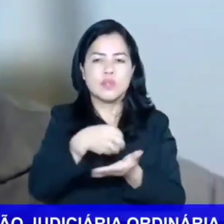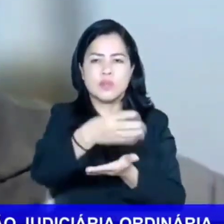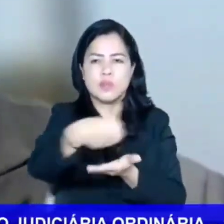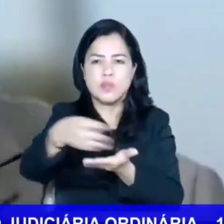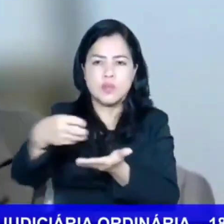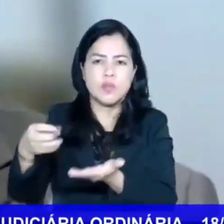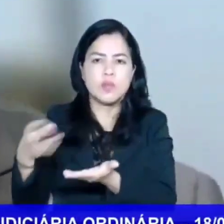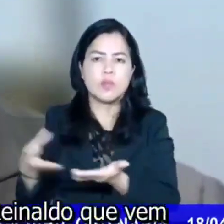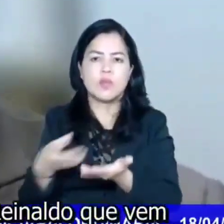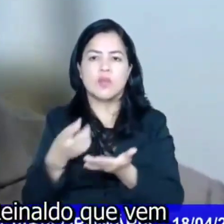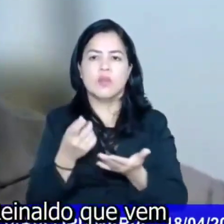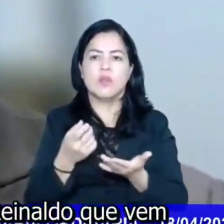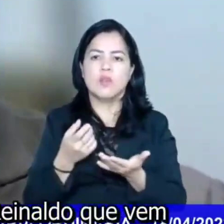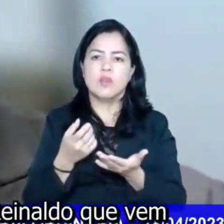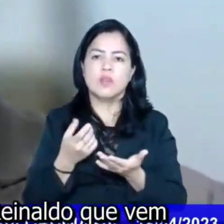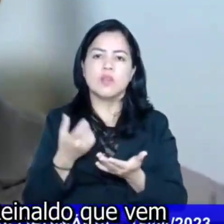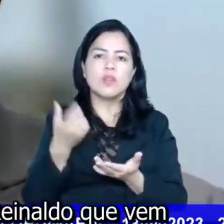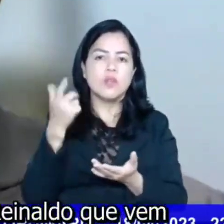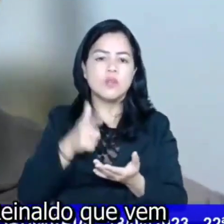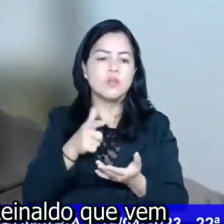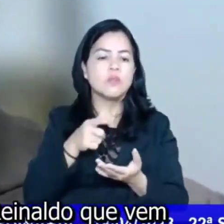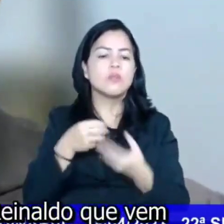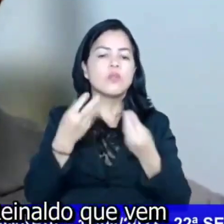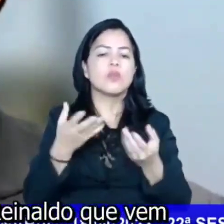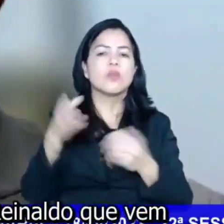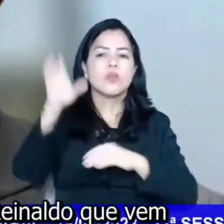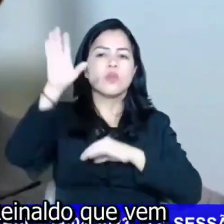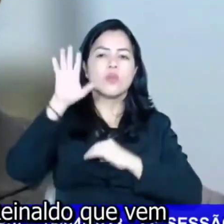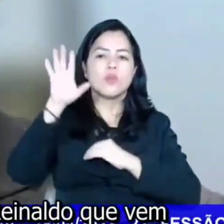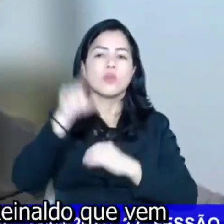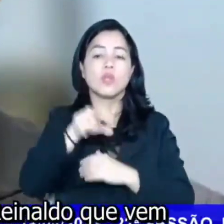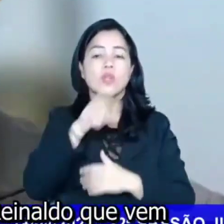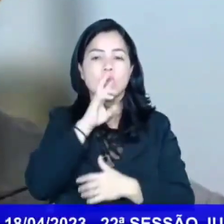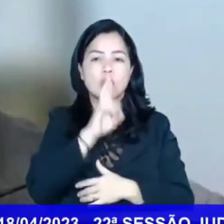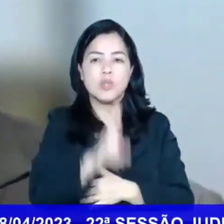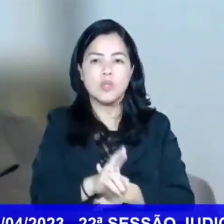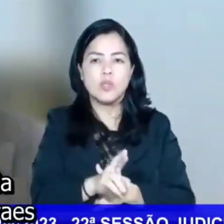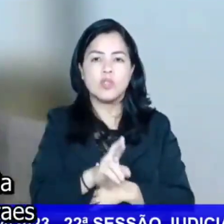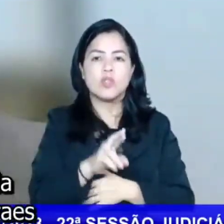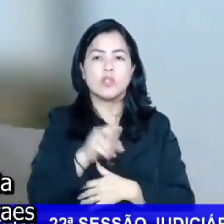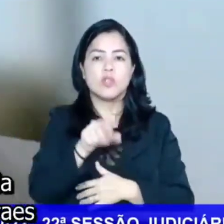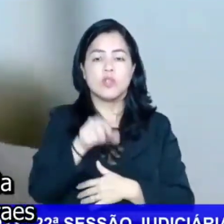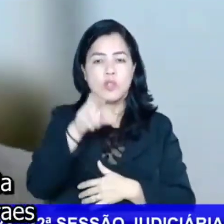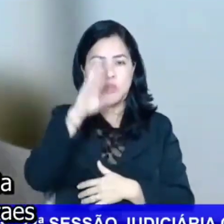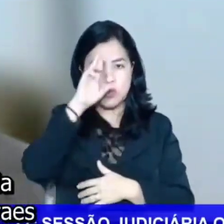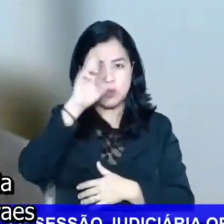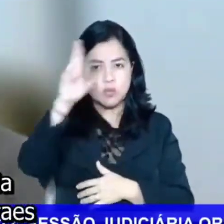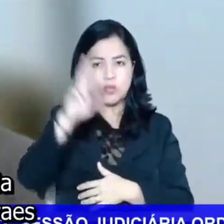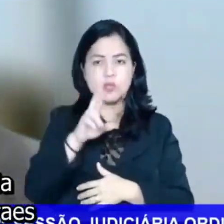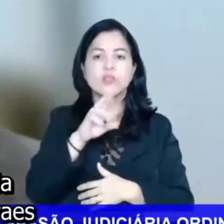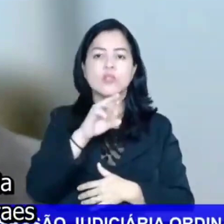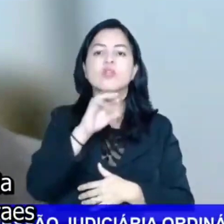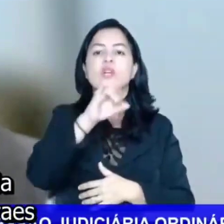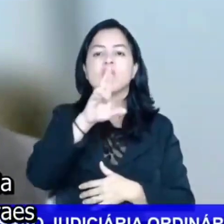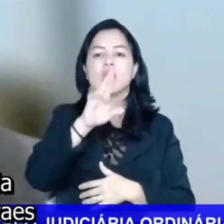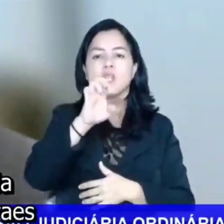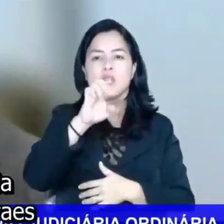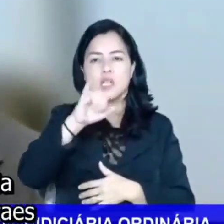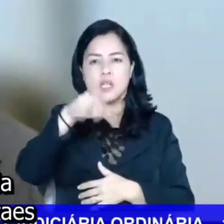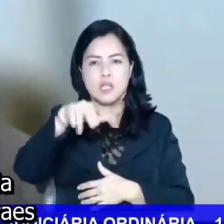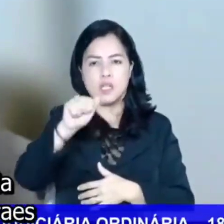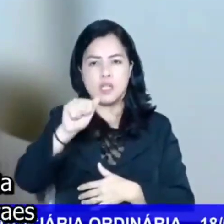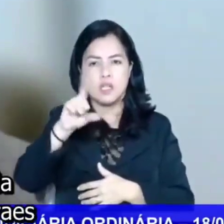os recursos para os candidatos, ela responde que seria o senhor Reinaldo, que vem a ser o secretário de Finanças